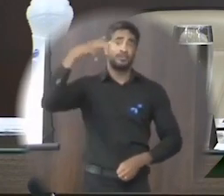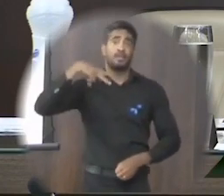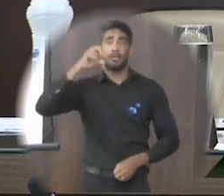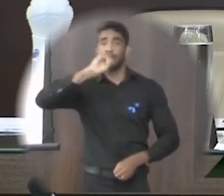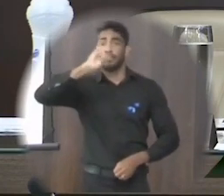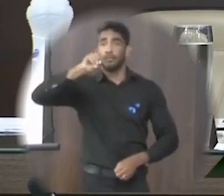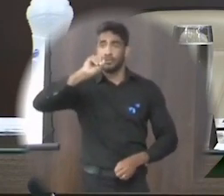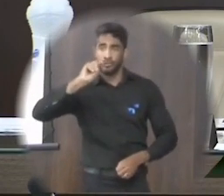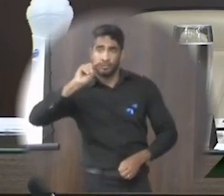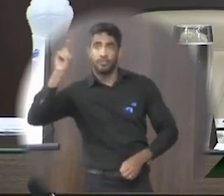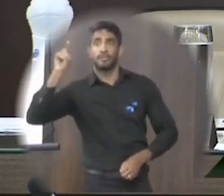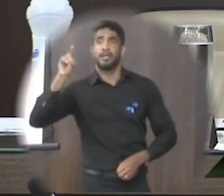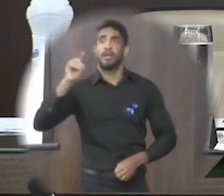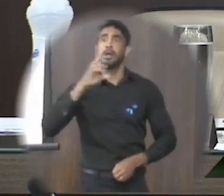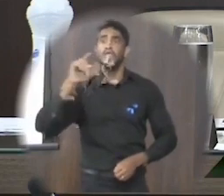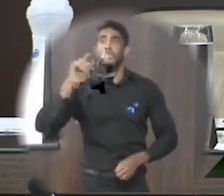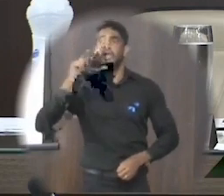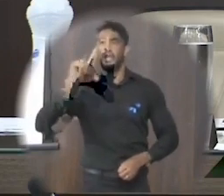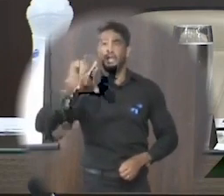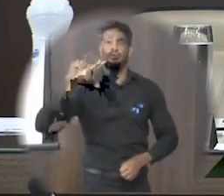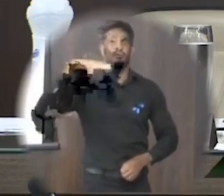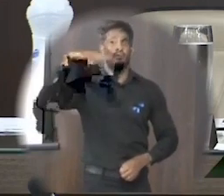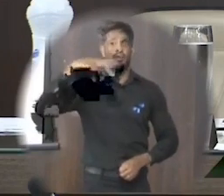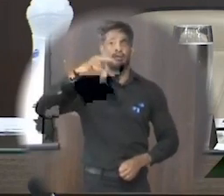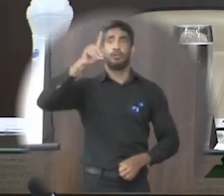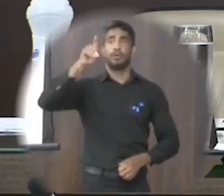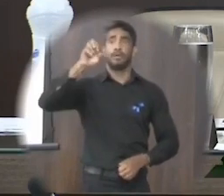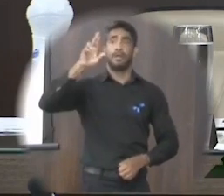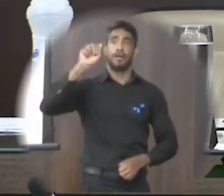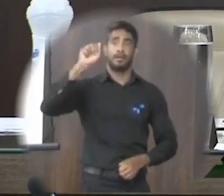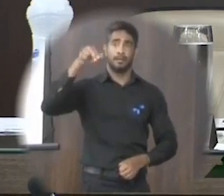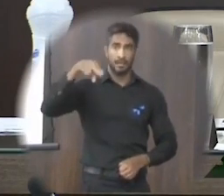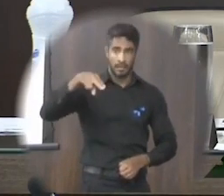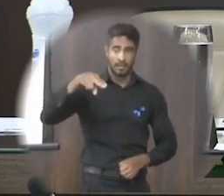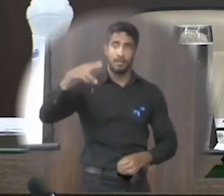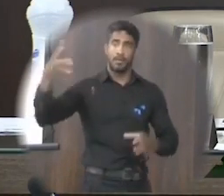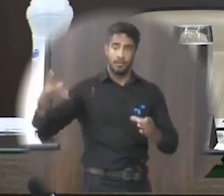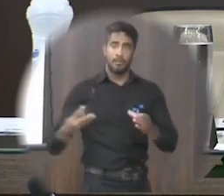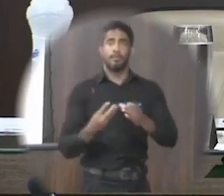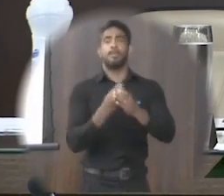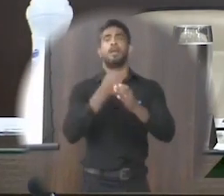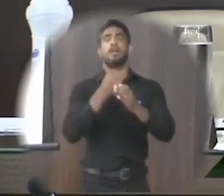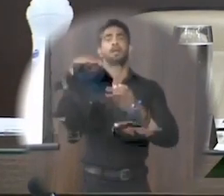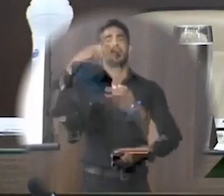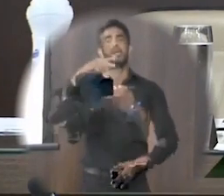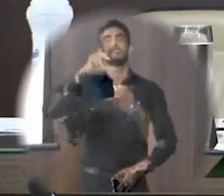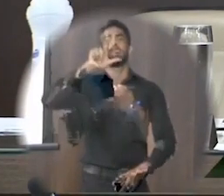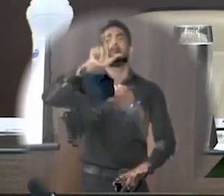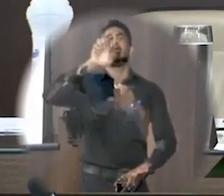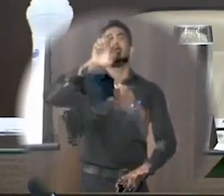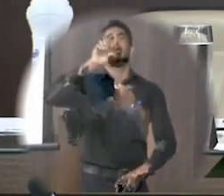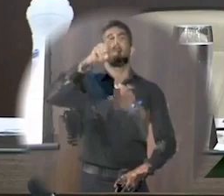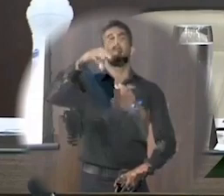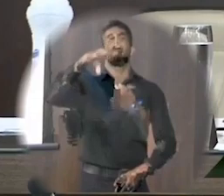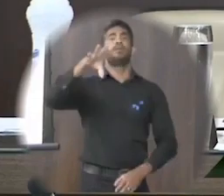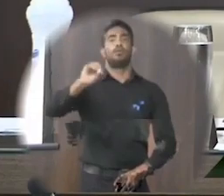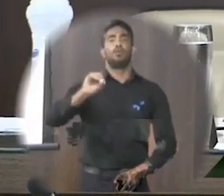José Tarcísio Mendes. Relator, é o vereador Derlan Miranda dos Reis. Membro, o vereador Leubino Antunes de Bem.